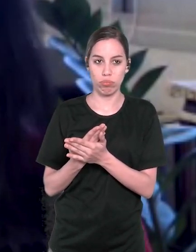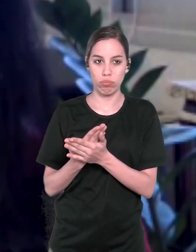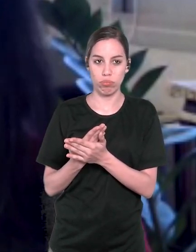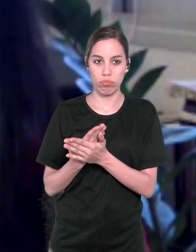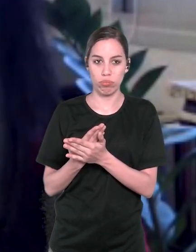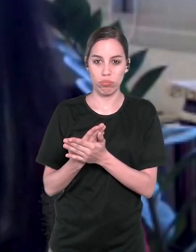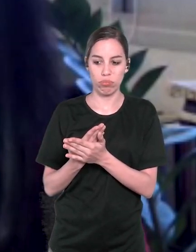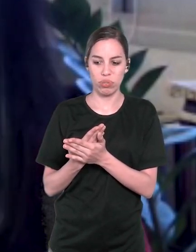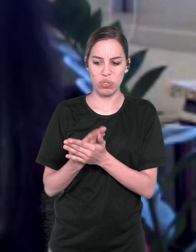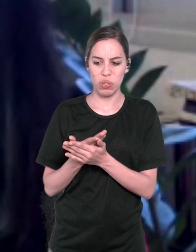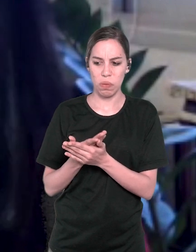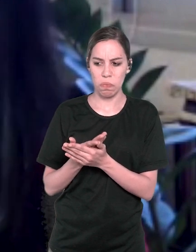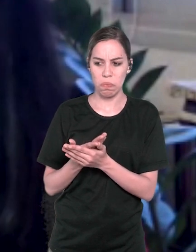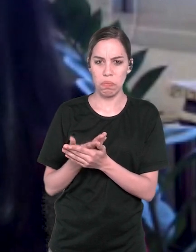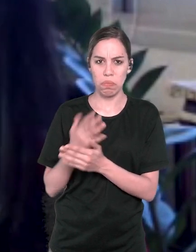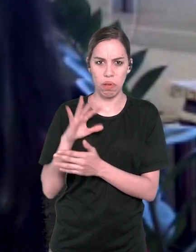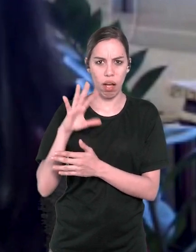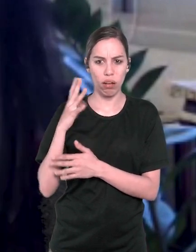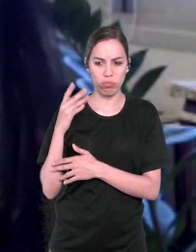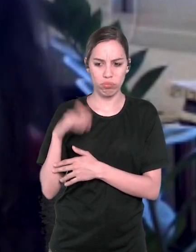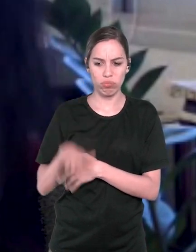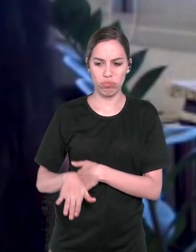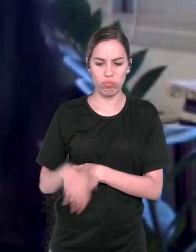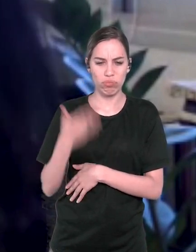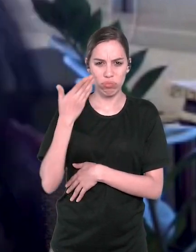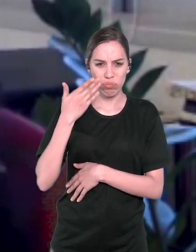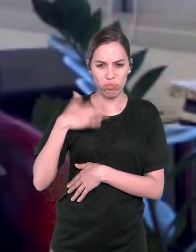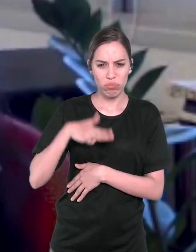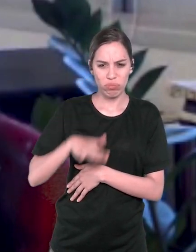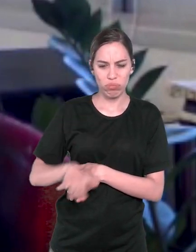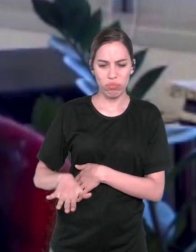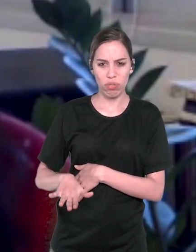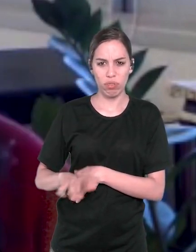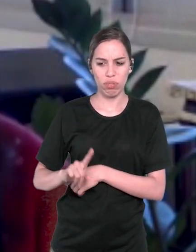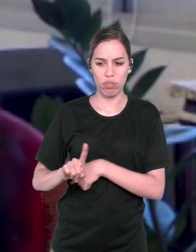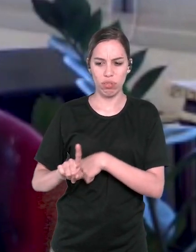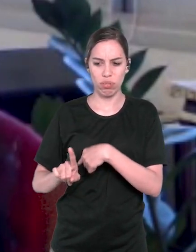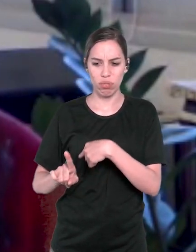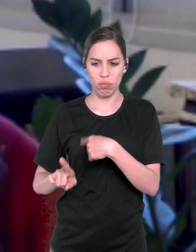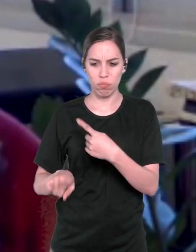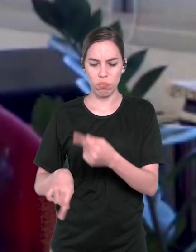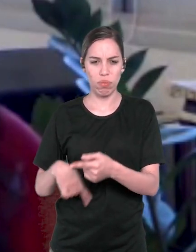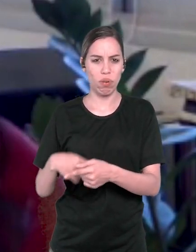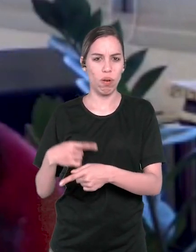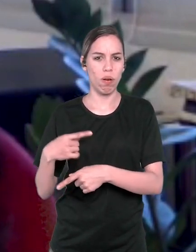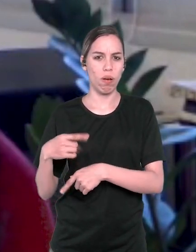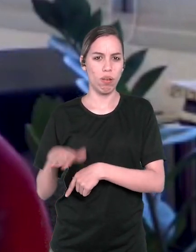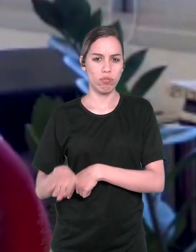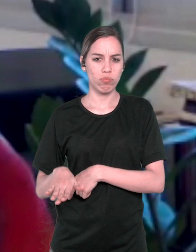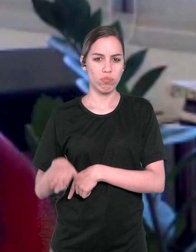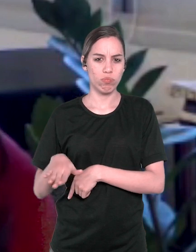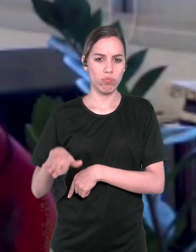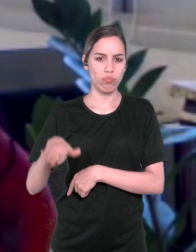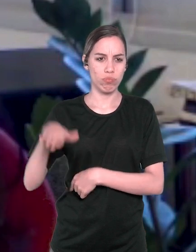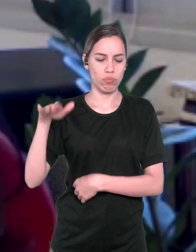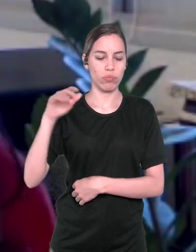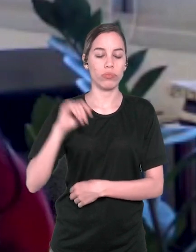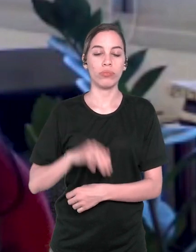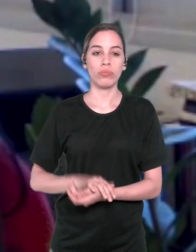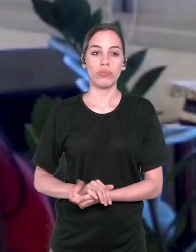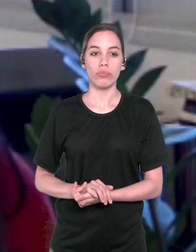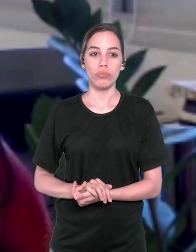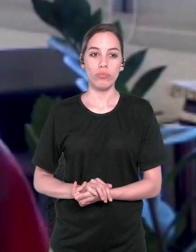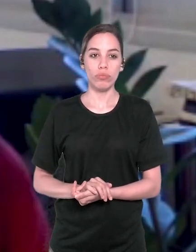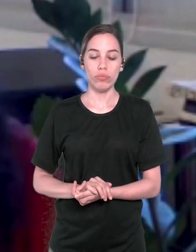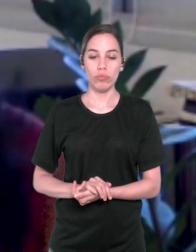no jardim da infância. Jardim da infância, e depois pré-primário, né? Eram esses termos